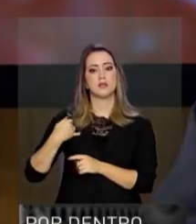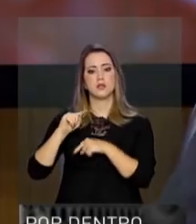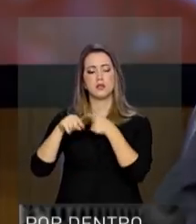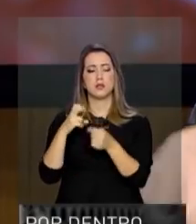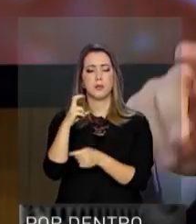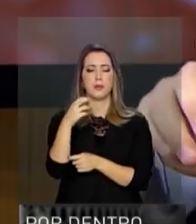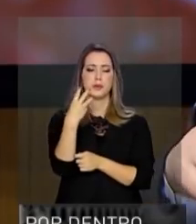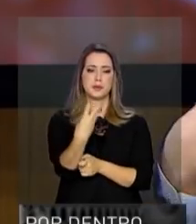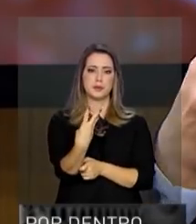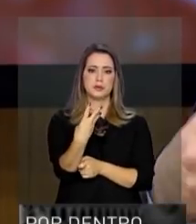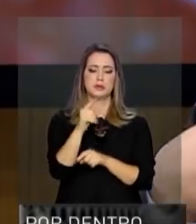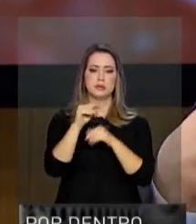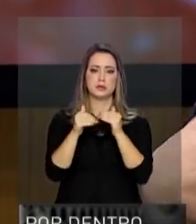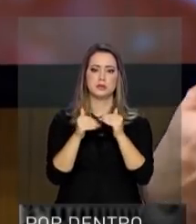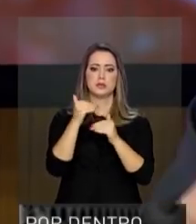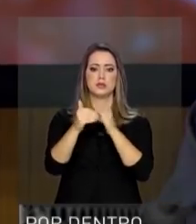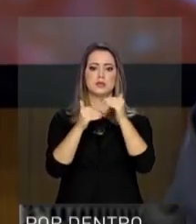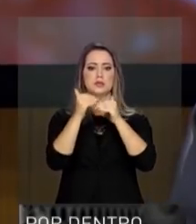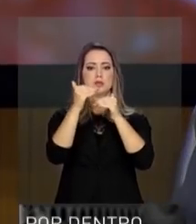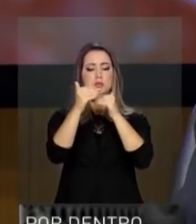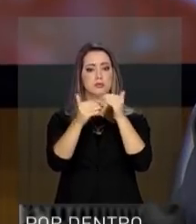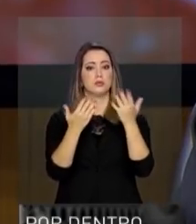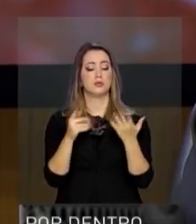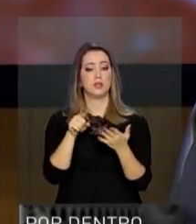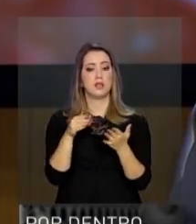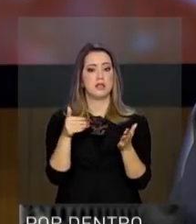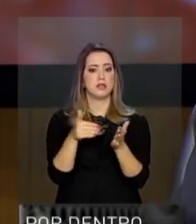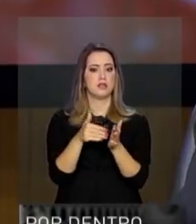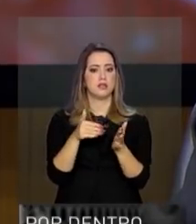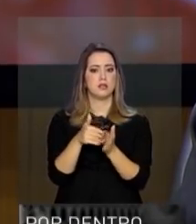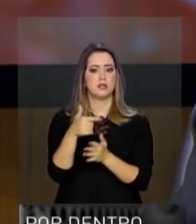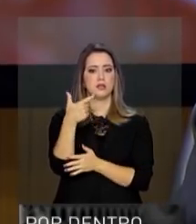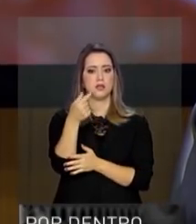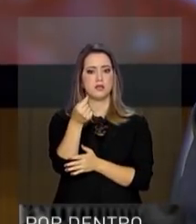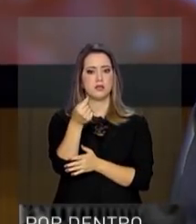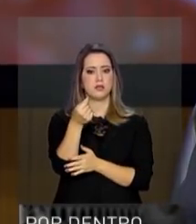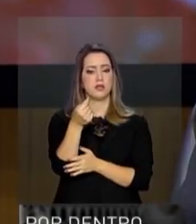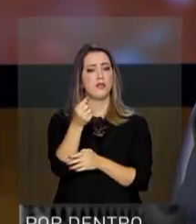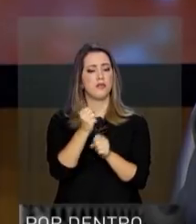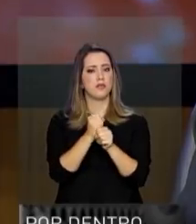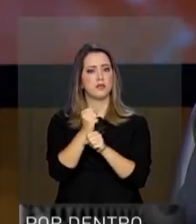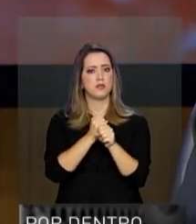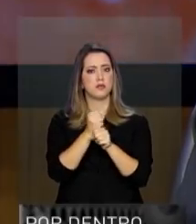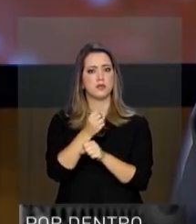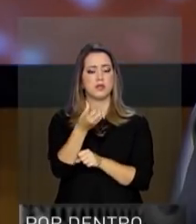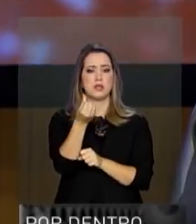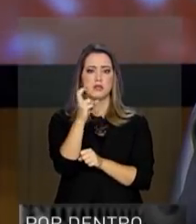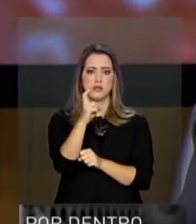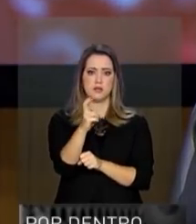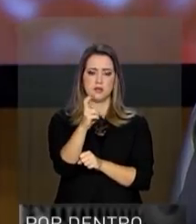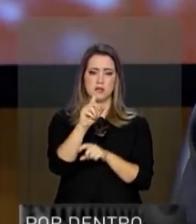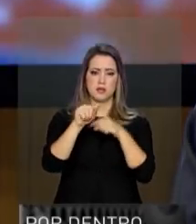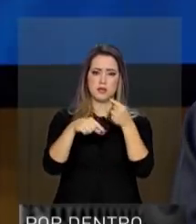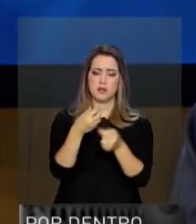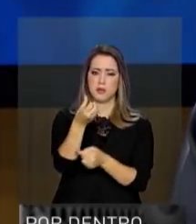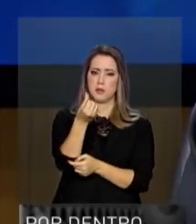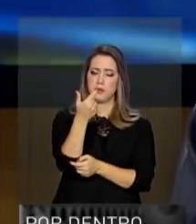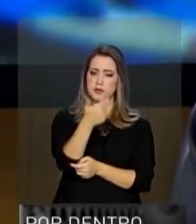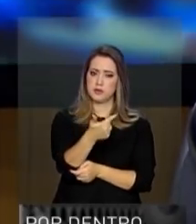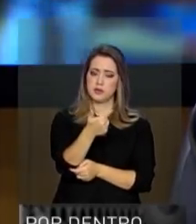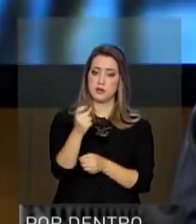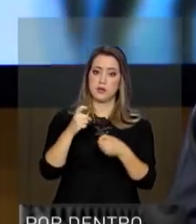53, e essa idade vai subindo, até chegar daqui a 20 anos aproximadamente, aos 65 e aos 62. Então,